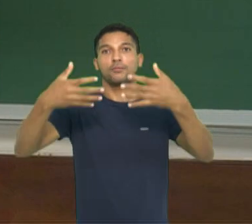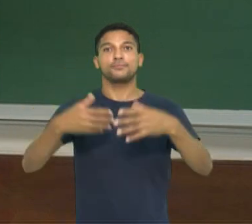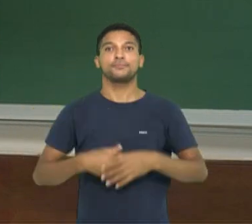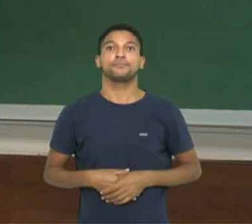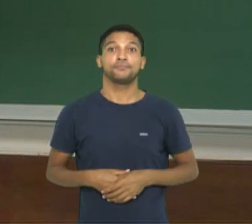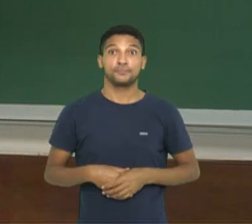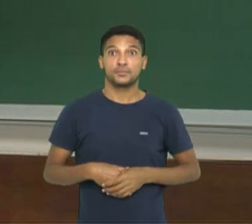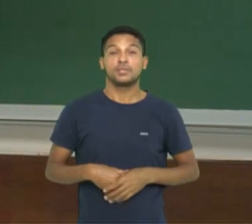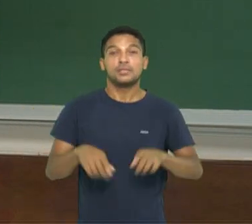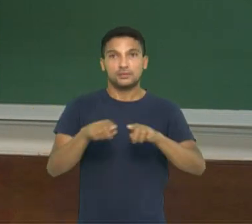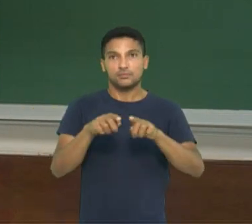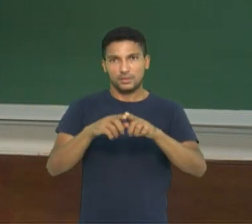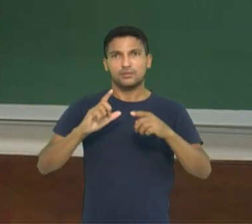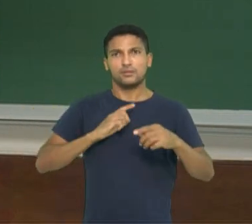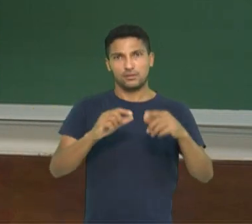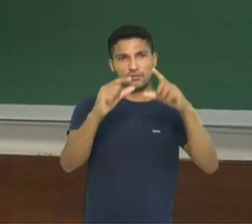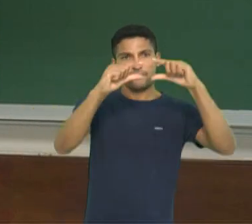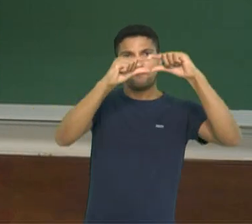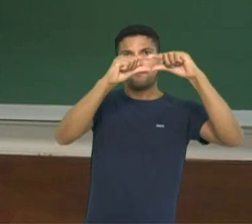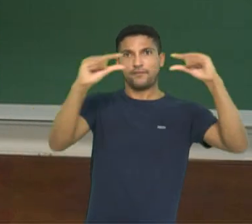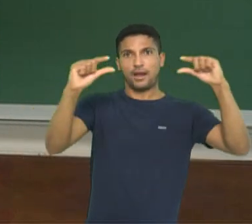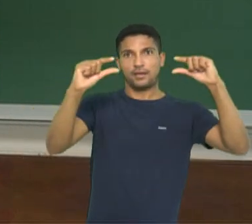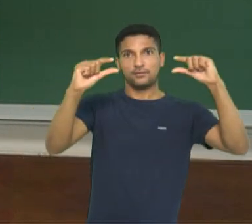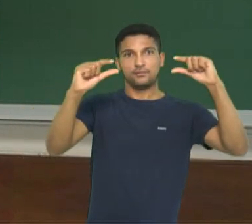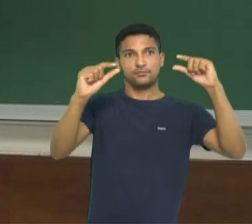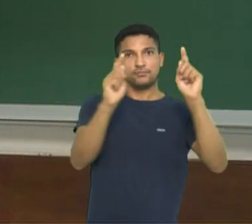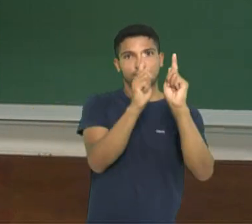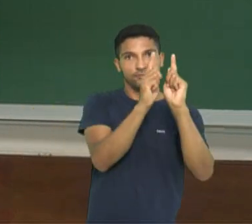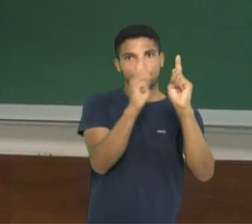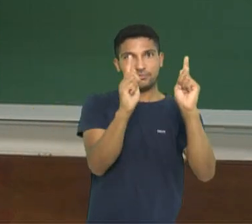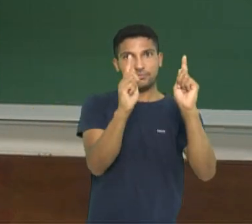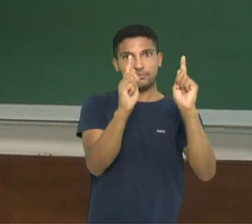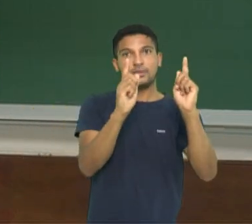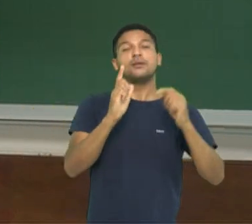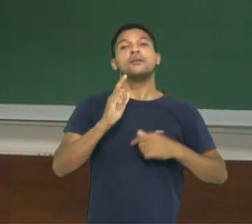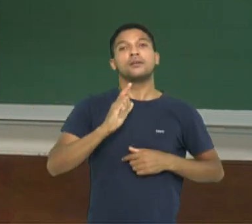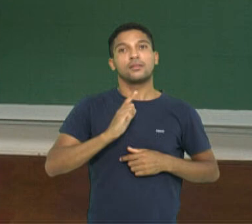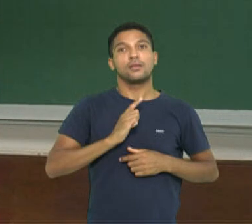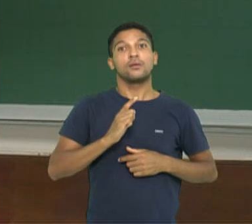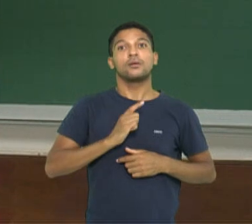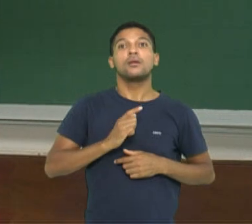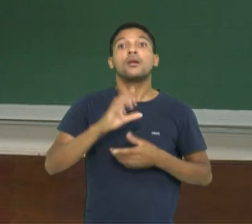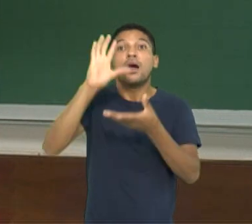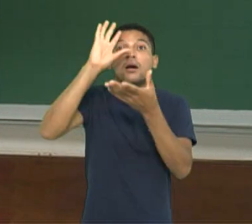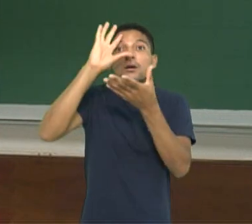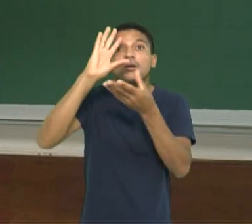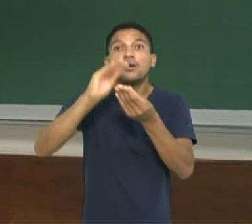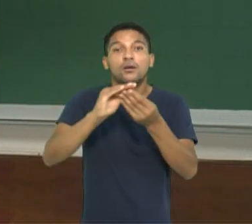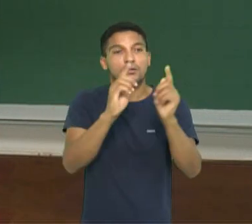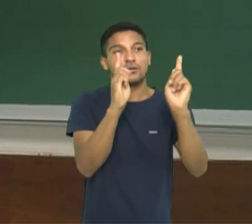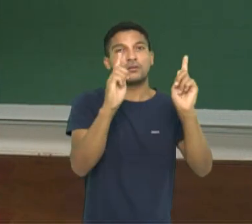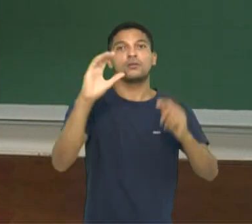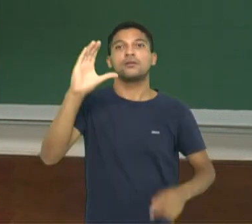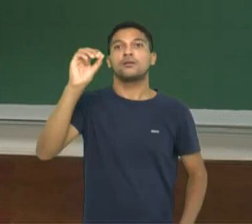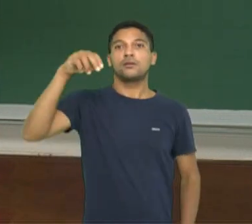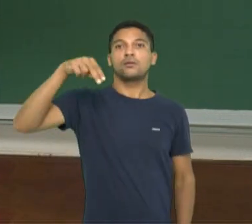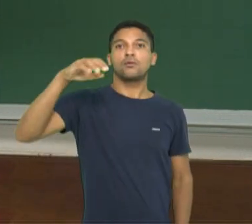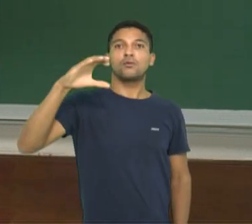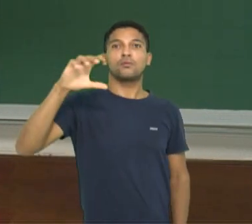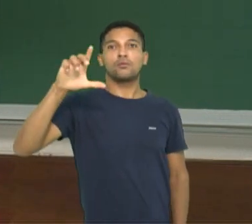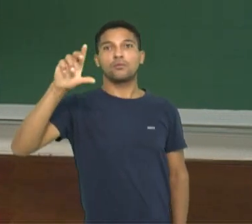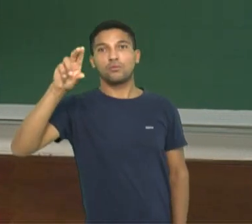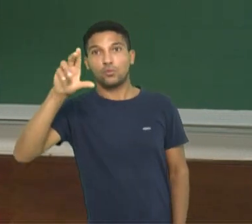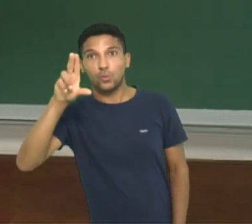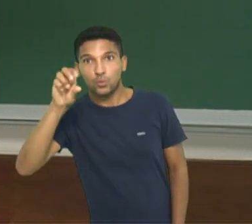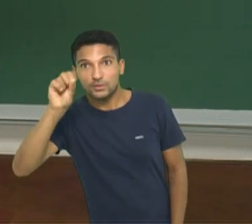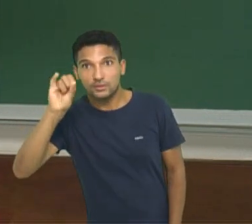conclusão, certo? Então, a gente vai ver pormenorizadamente cada uma dessas situações aqui, para que a gente possa se apropriar e